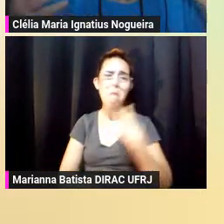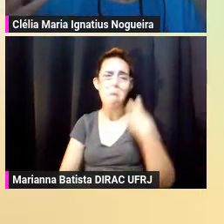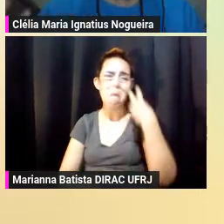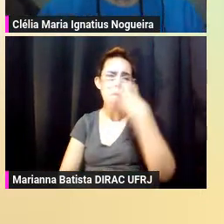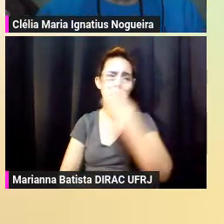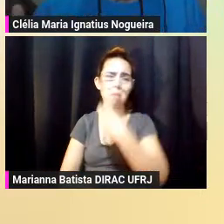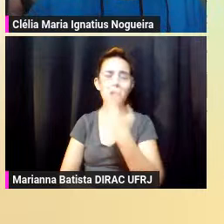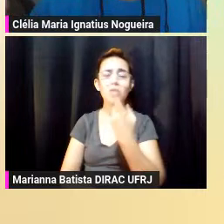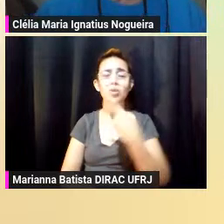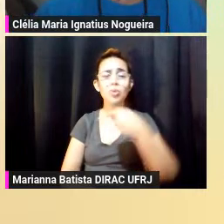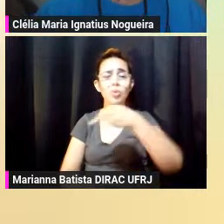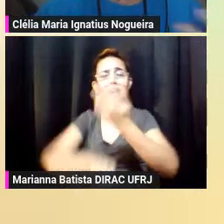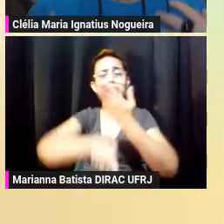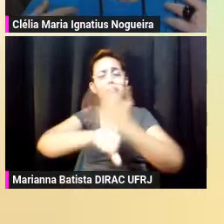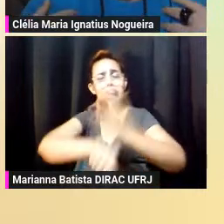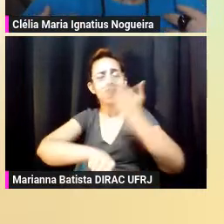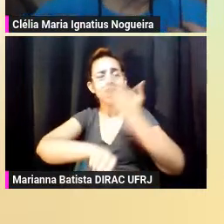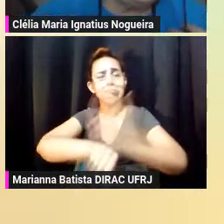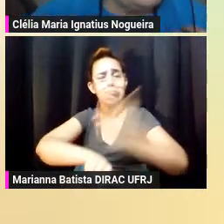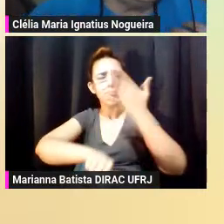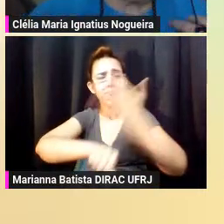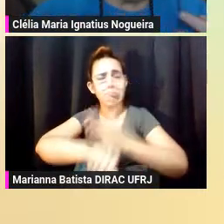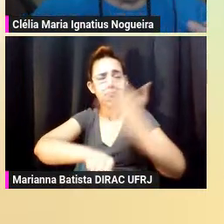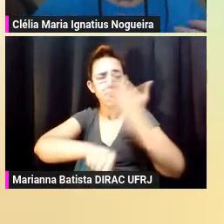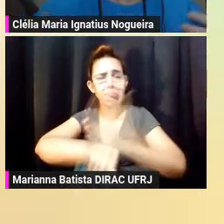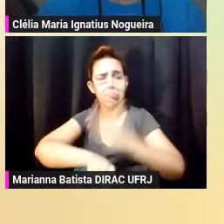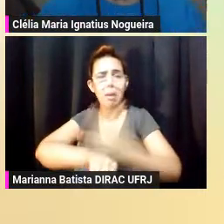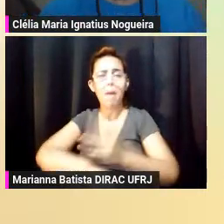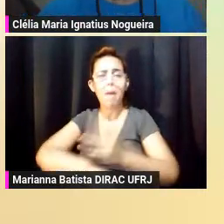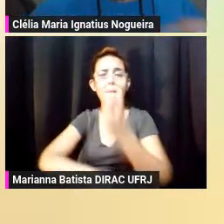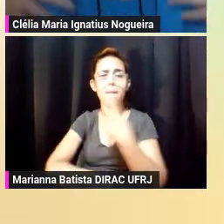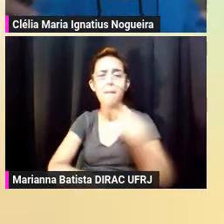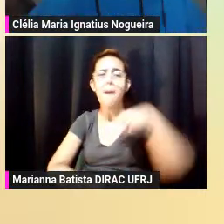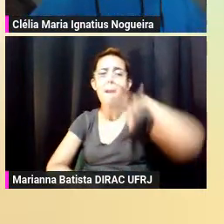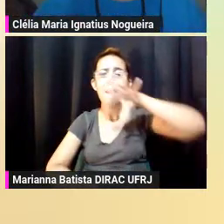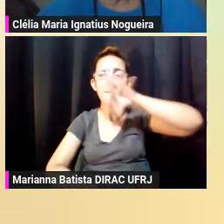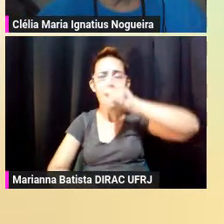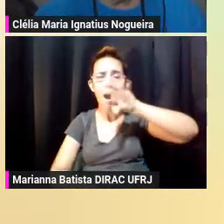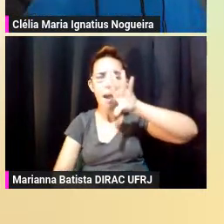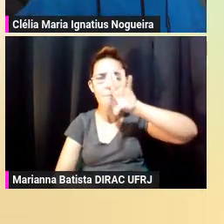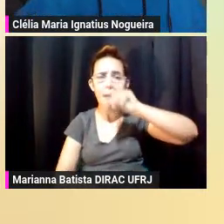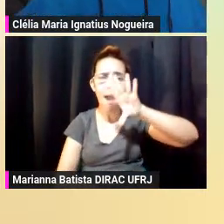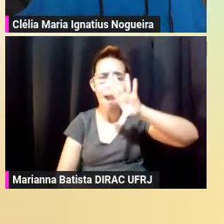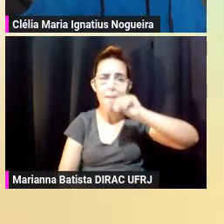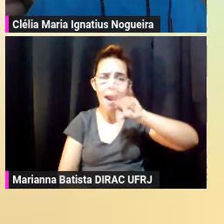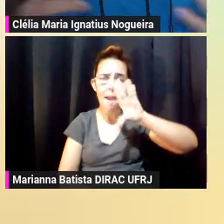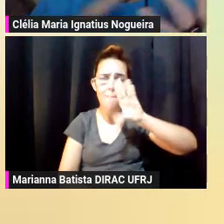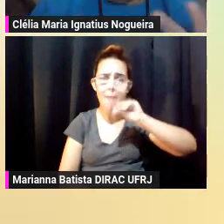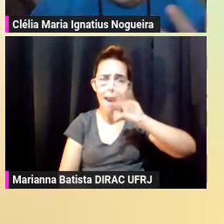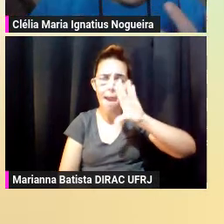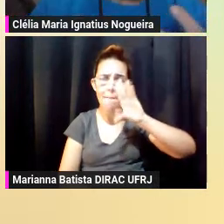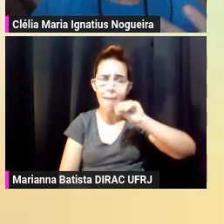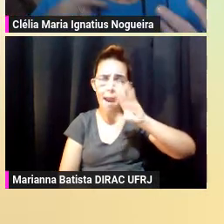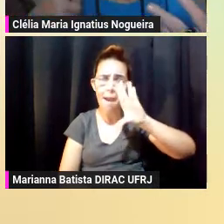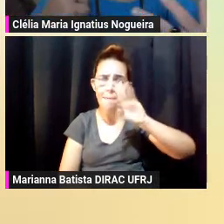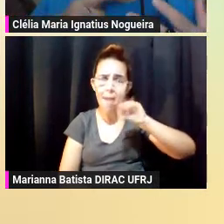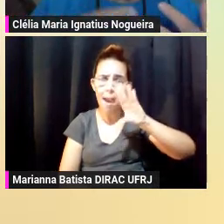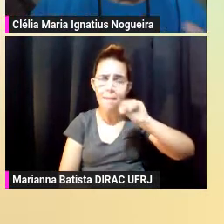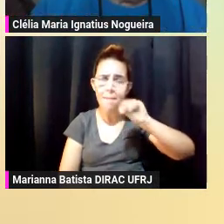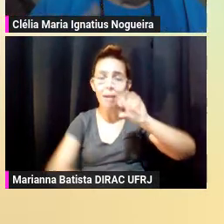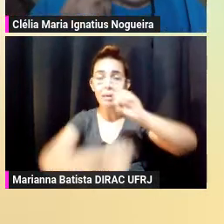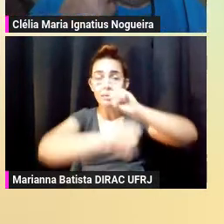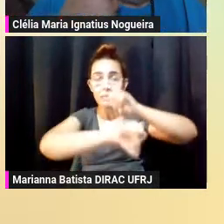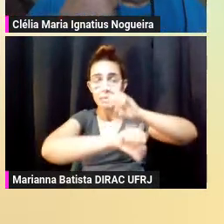para ensinar a criar o tônus, né, muscular, exercícios de ensinar a respiração,